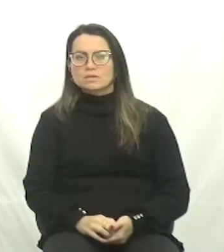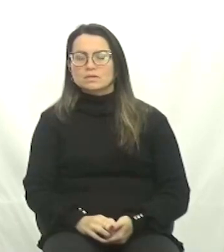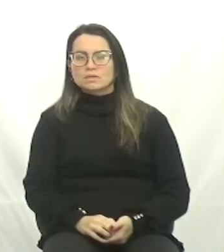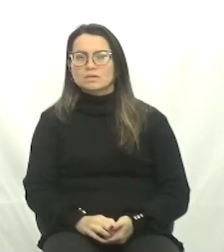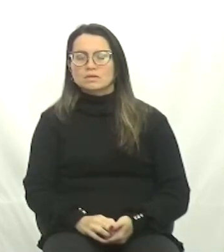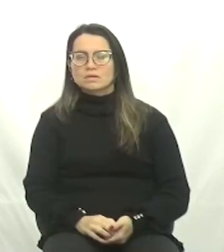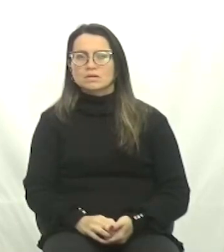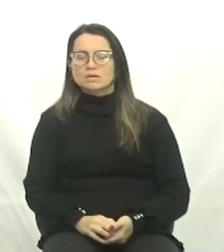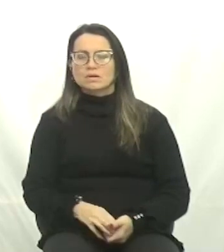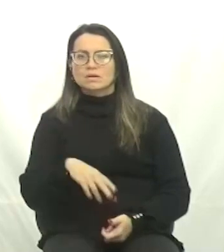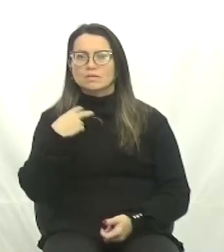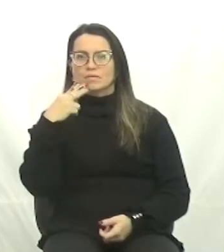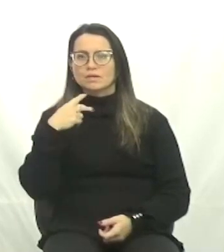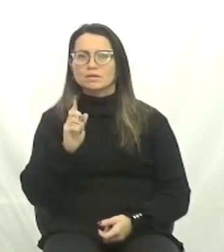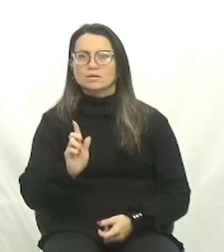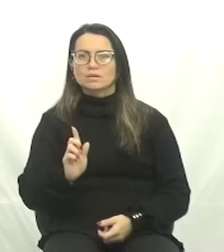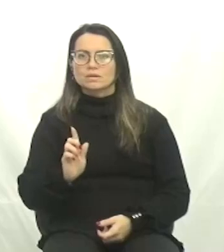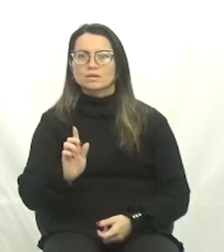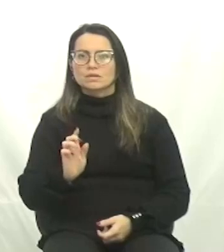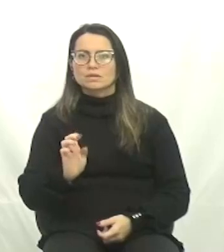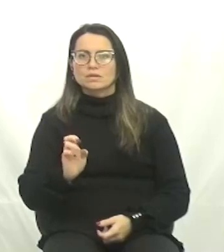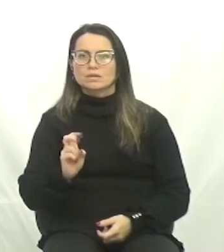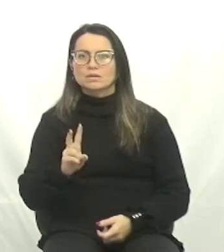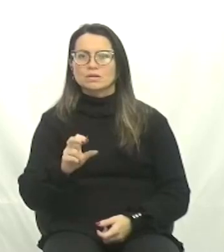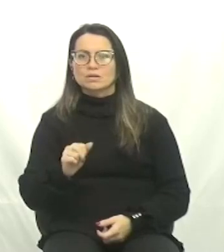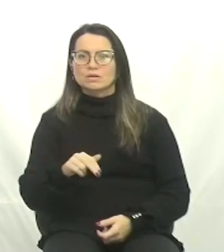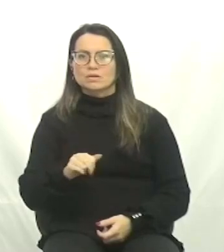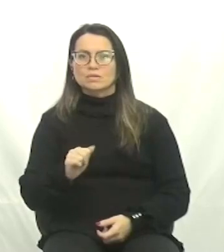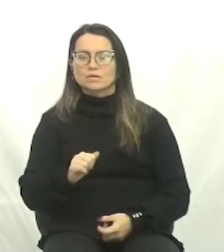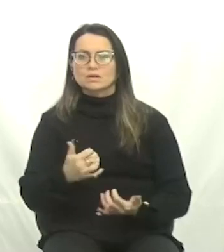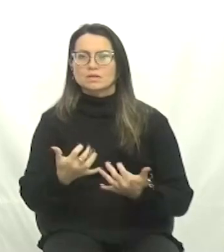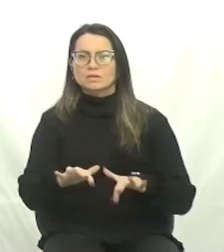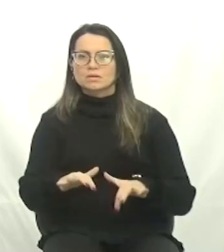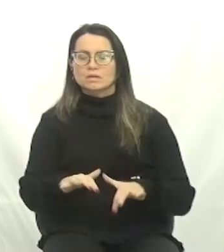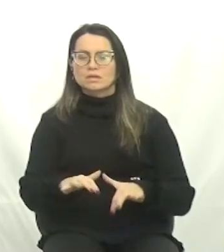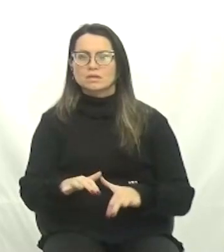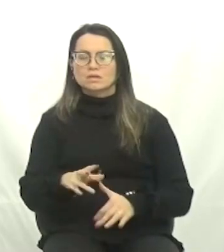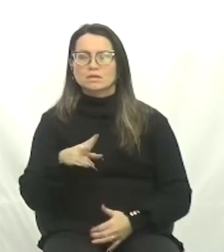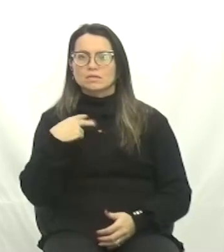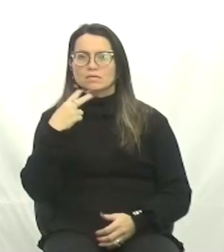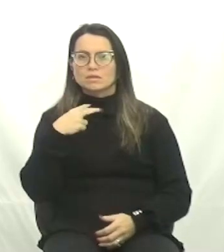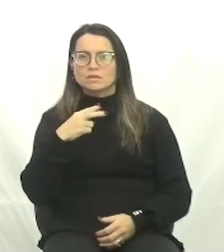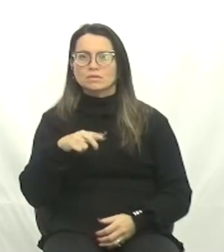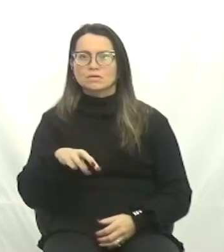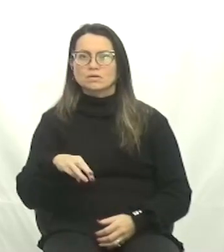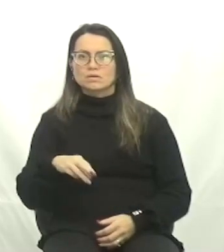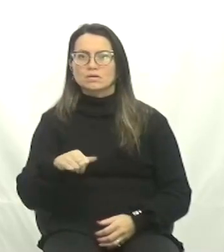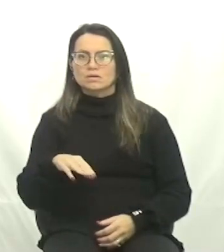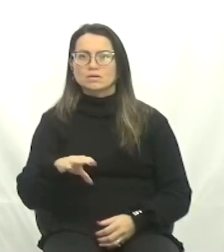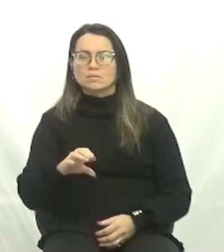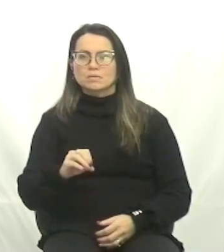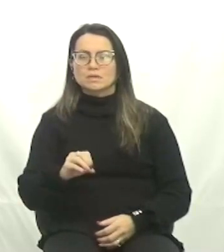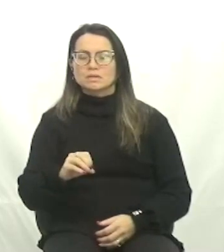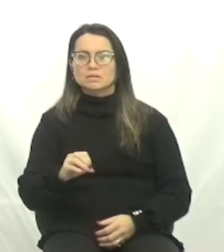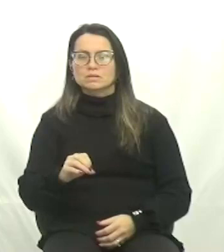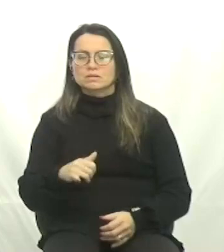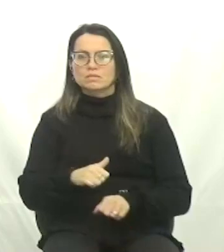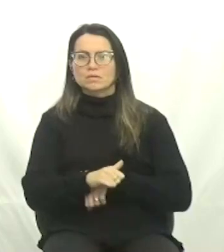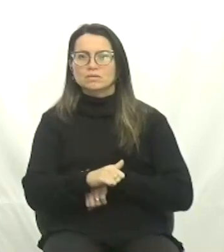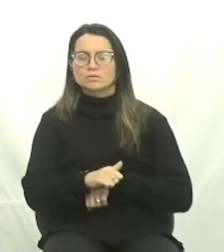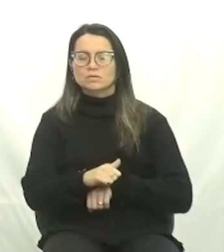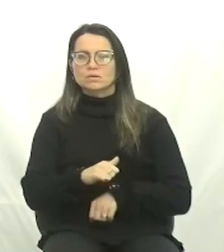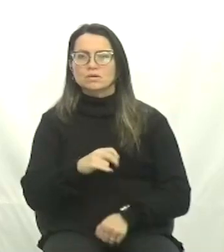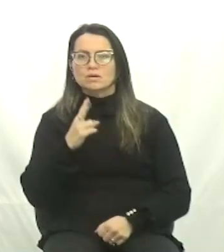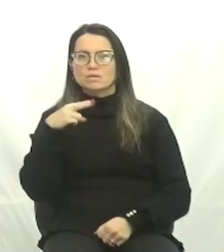Com a palavra, a vereadora Giovana Benedetti Zanetti. Declina. Com a palavra, o vereador Márcio. Justificada. Vereador